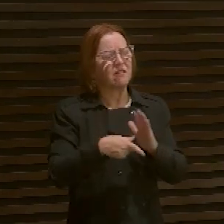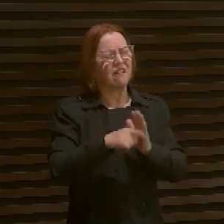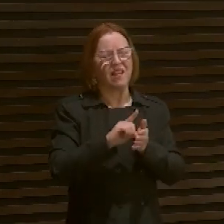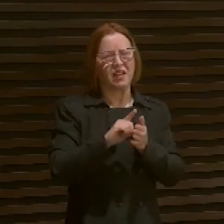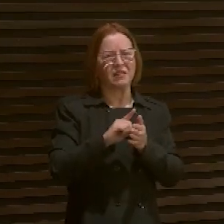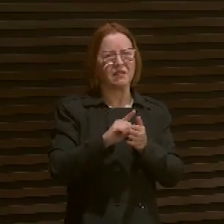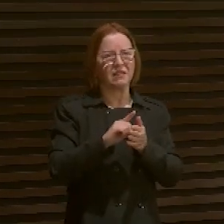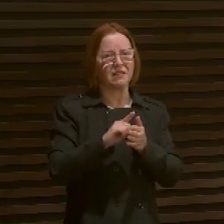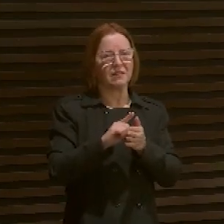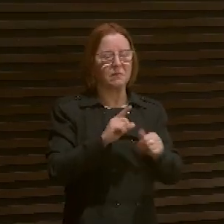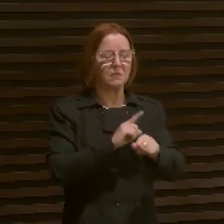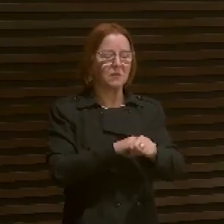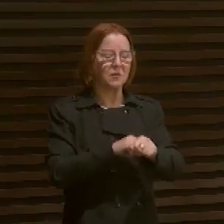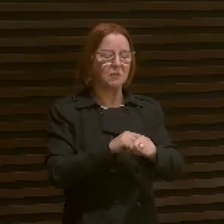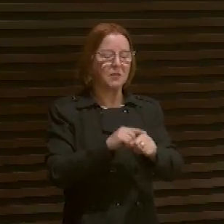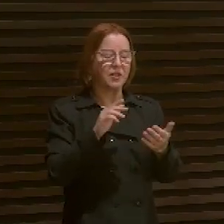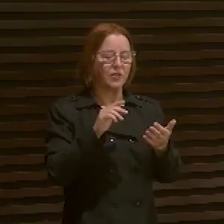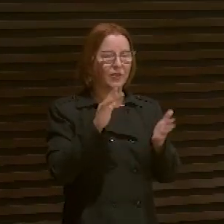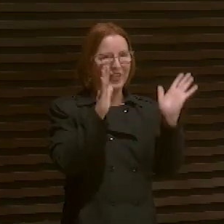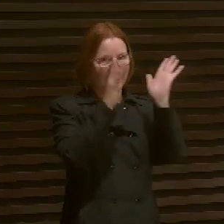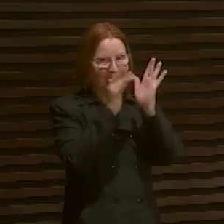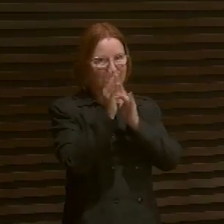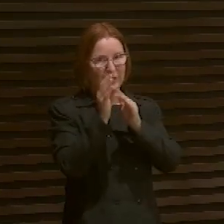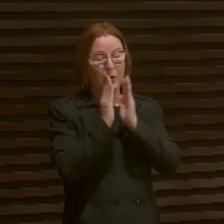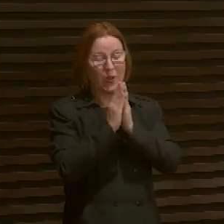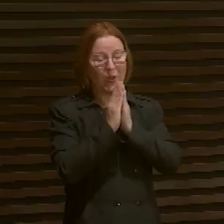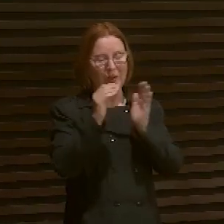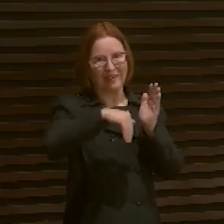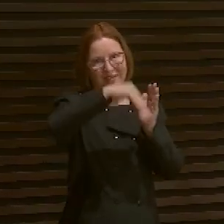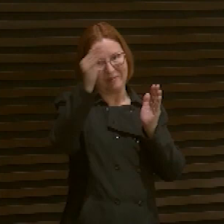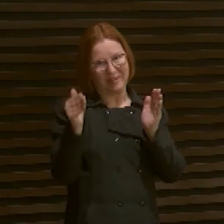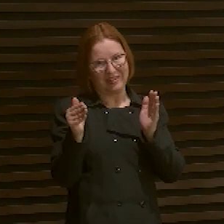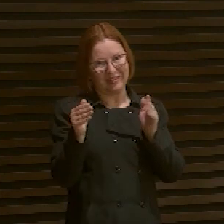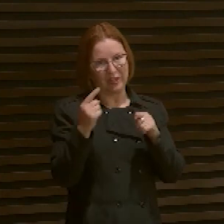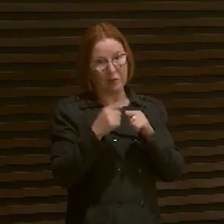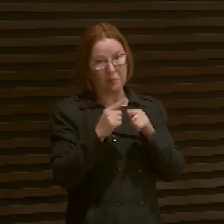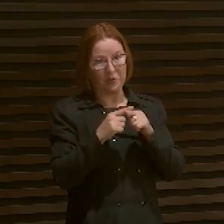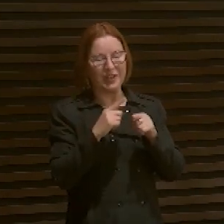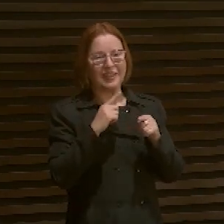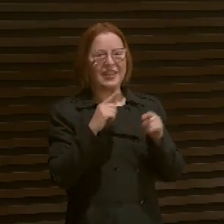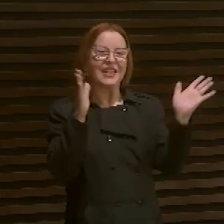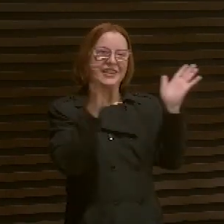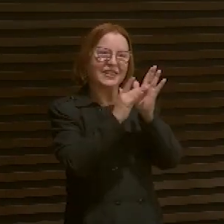monte, os discípulos lá embaixo, por que ele já não cessou, já não resolveu o problema? Porque Jesus tem um propósito com as provações.